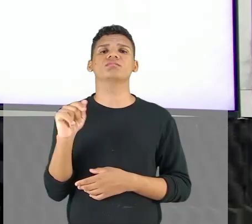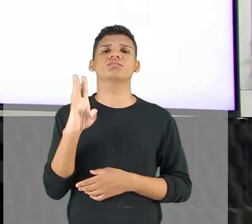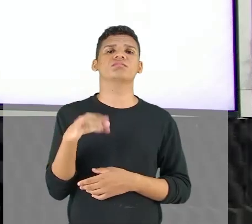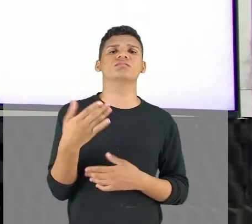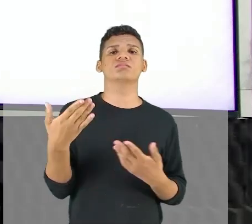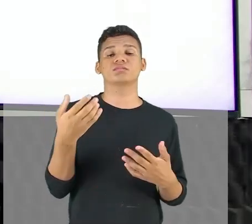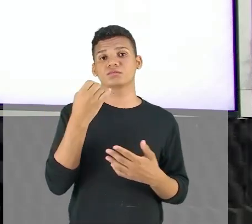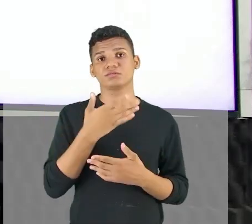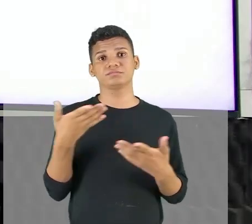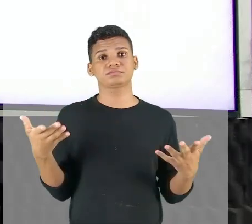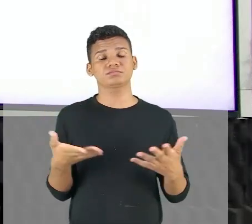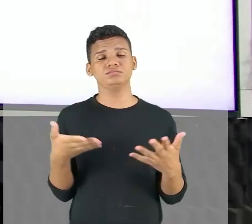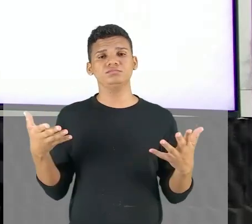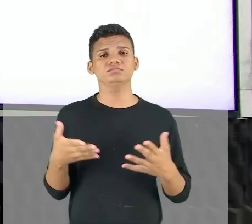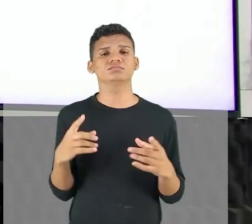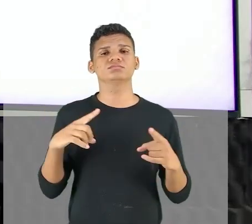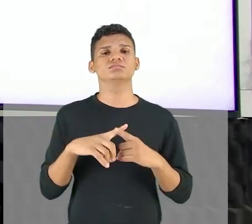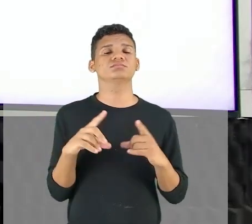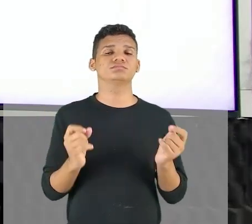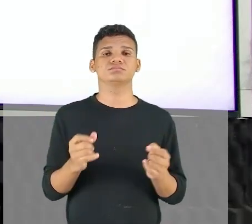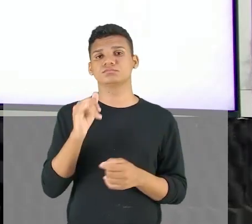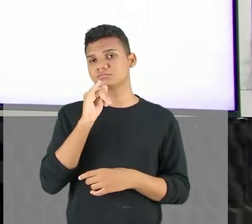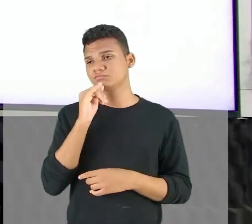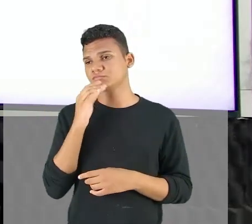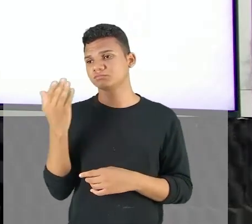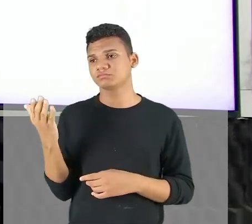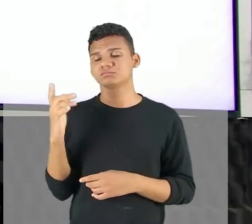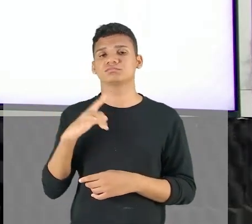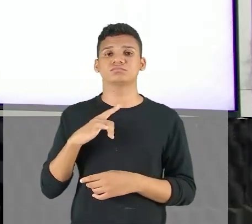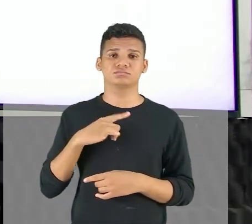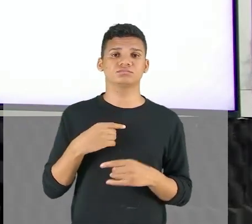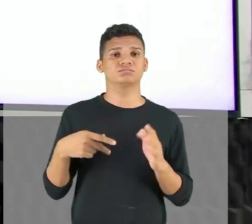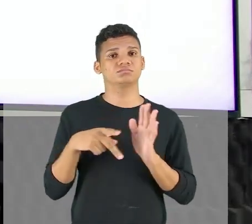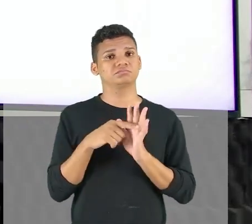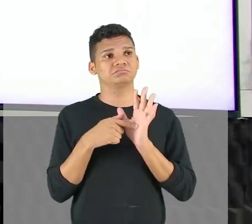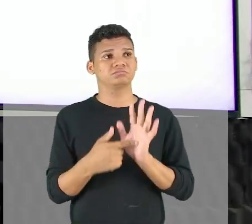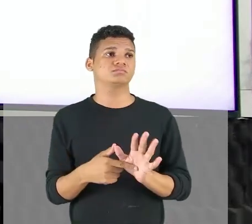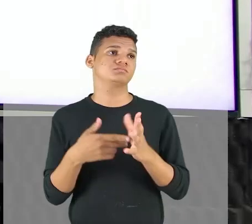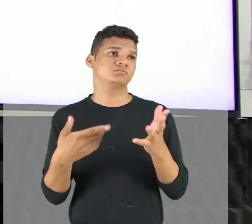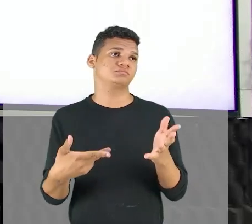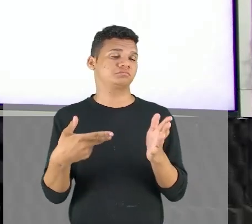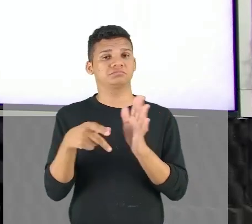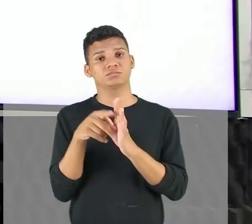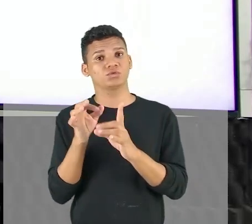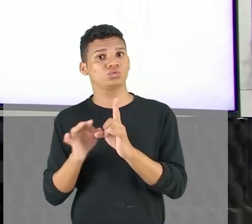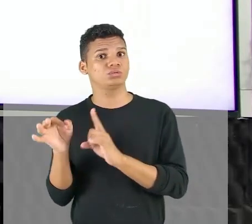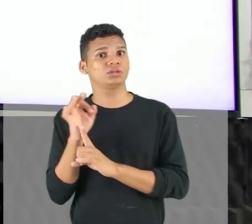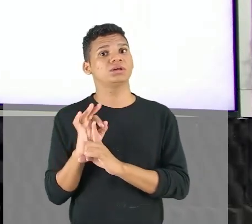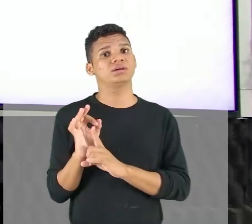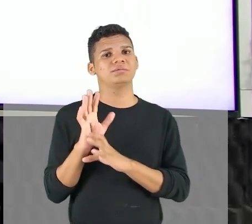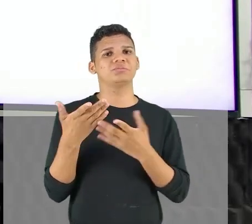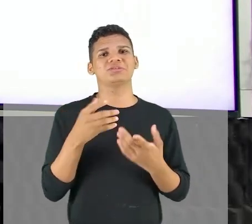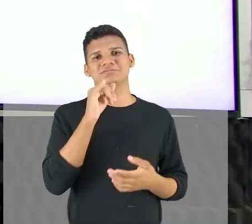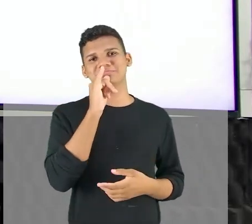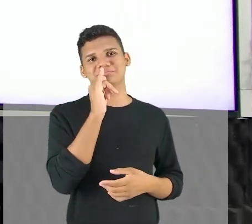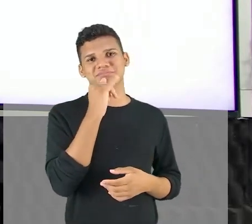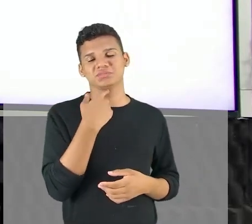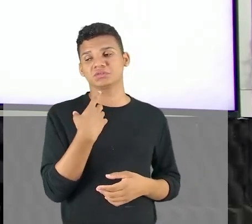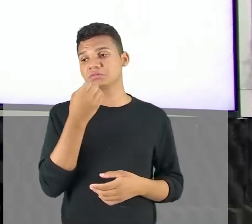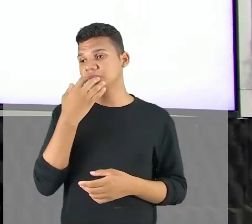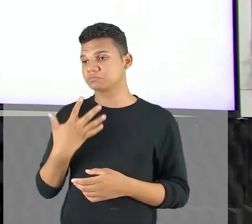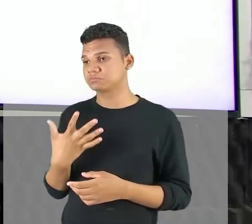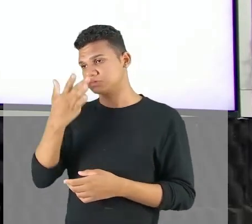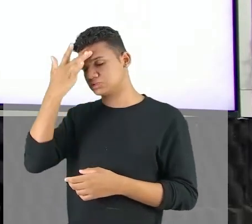bom agora? É aquele que é digno, por exemplo, da beatitude divina. Ou seja, o bom agora é aquele que se